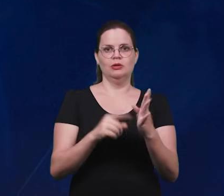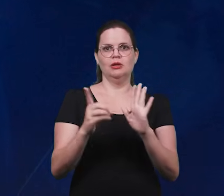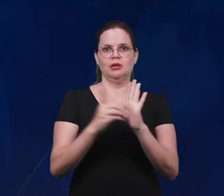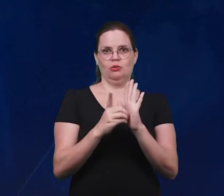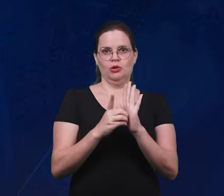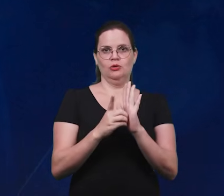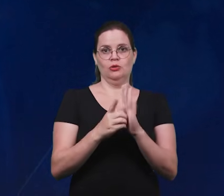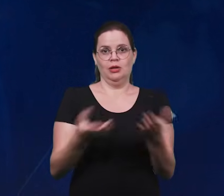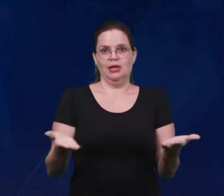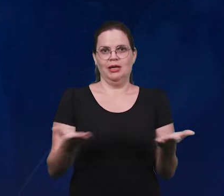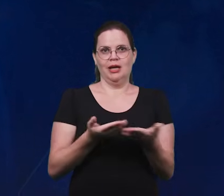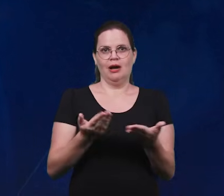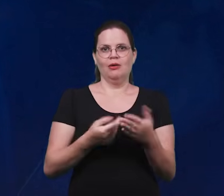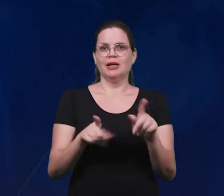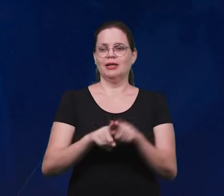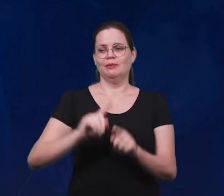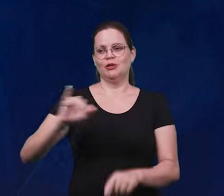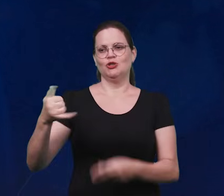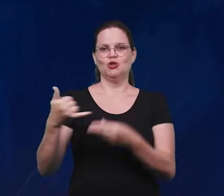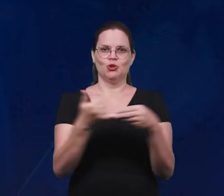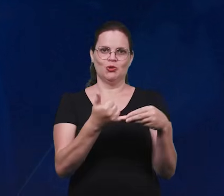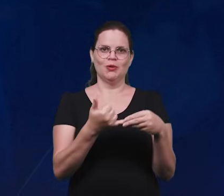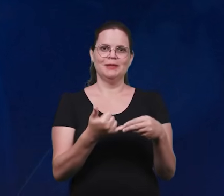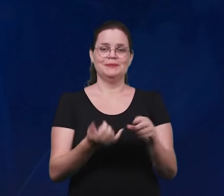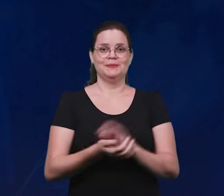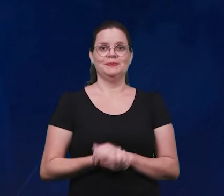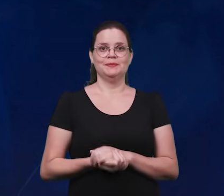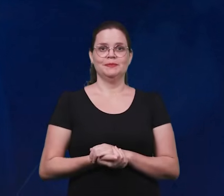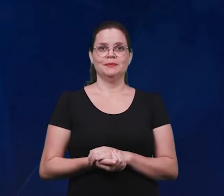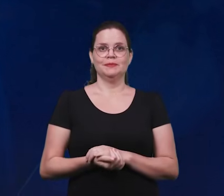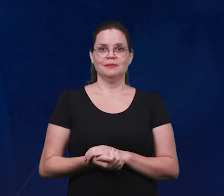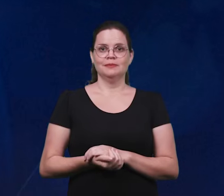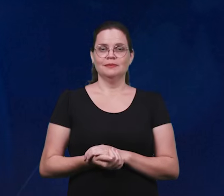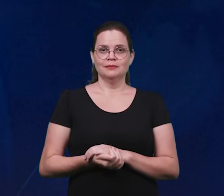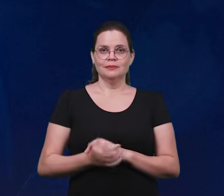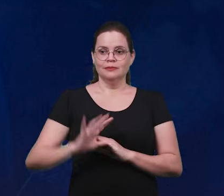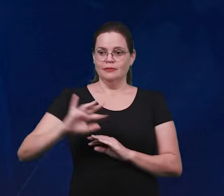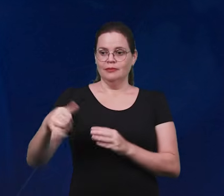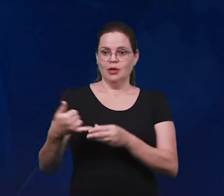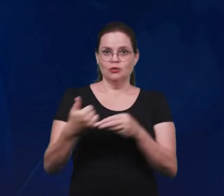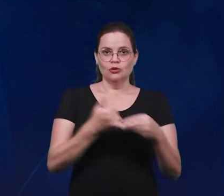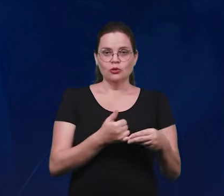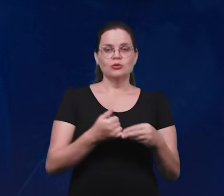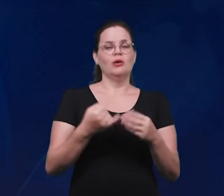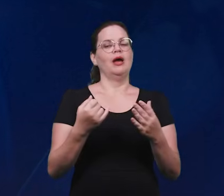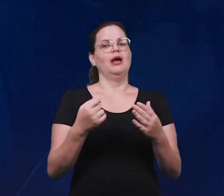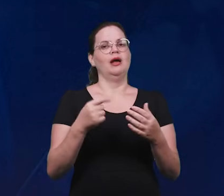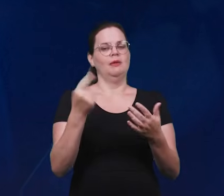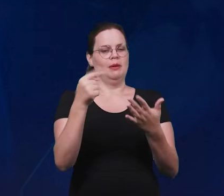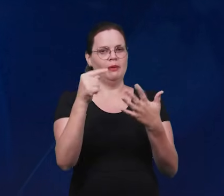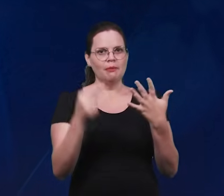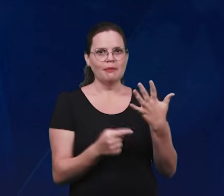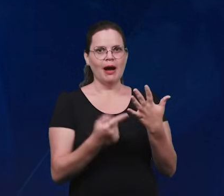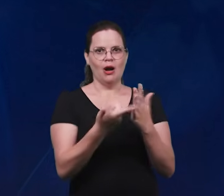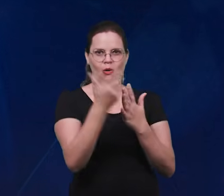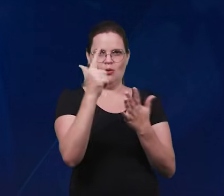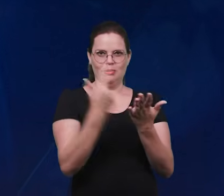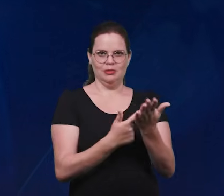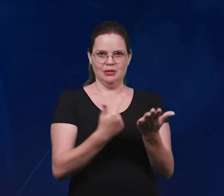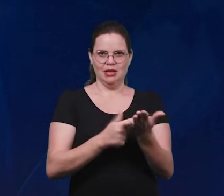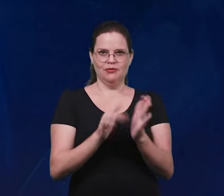e agora o livro de Josué. As páginas das Sagradas Escrituras sempre servirão de